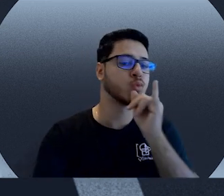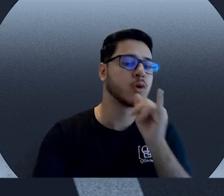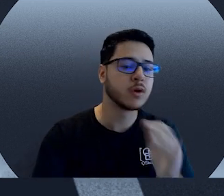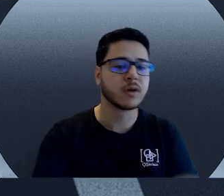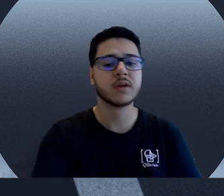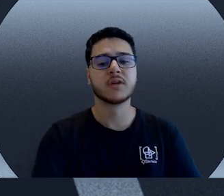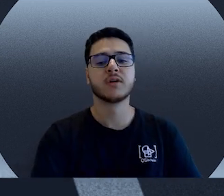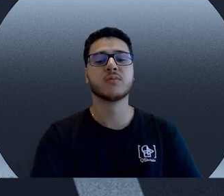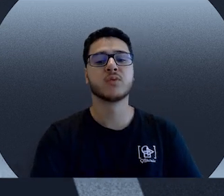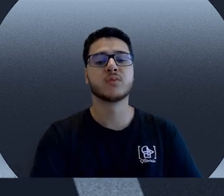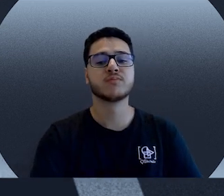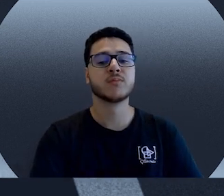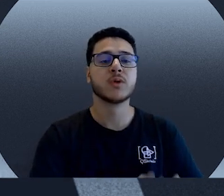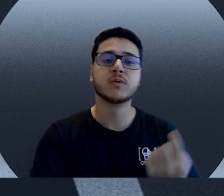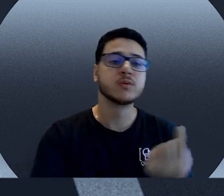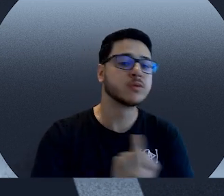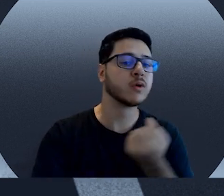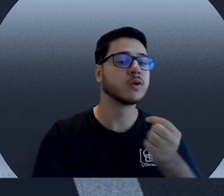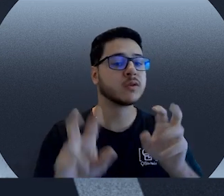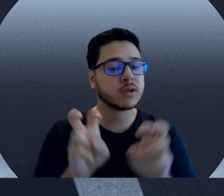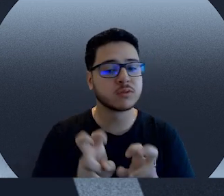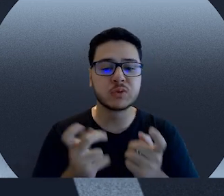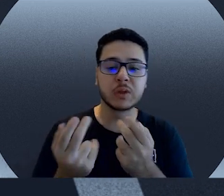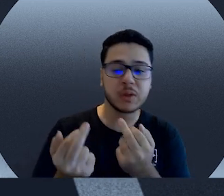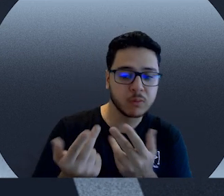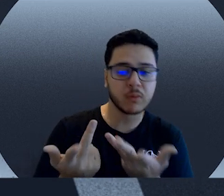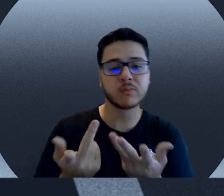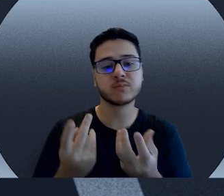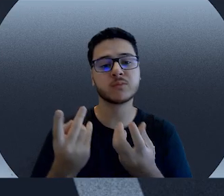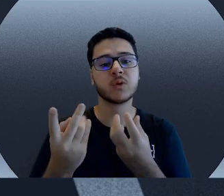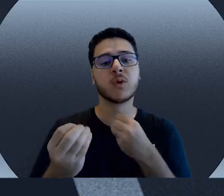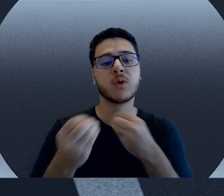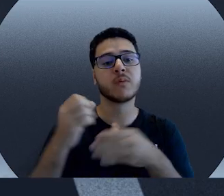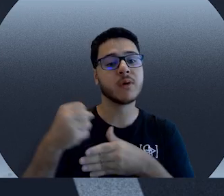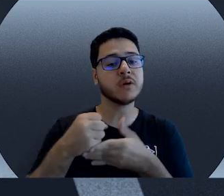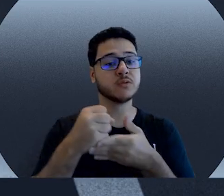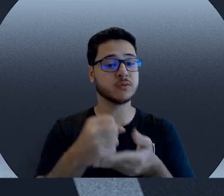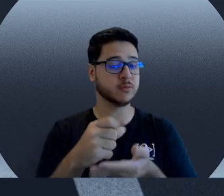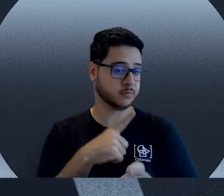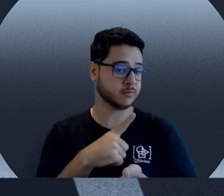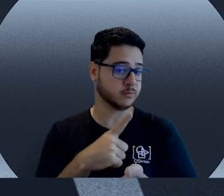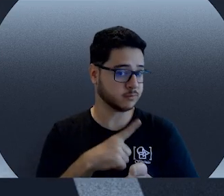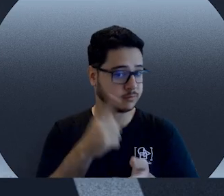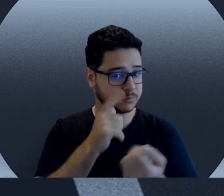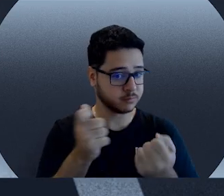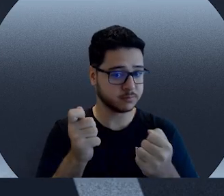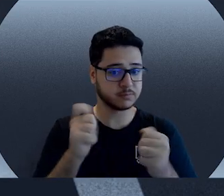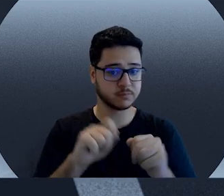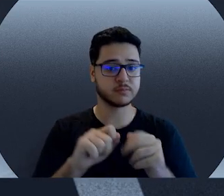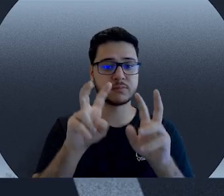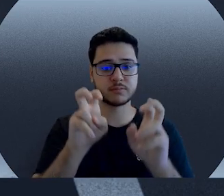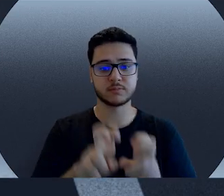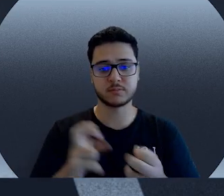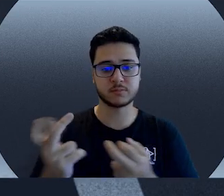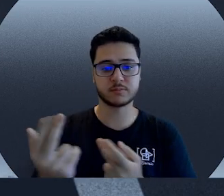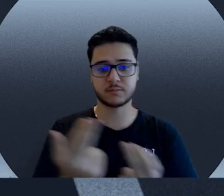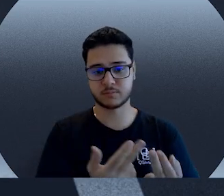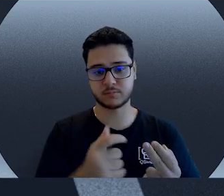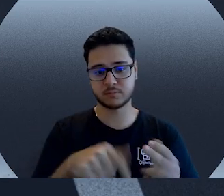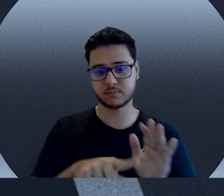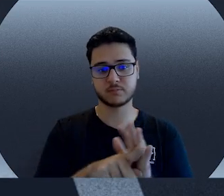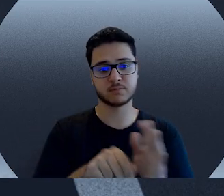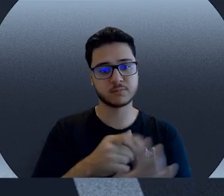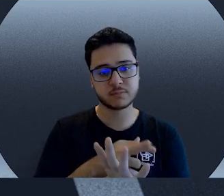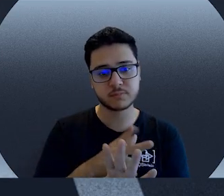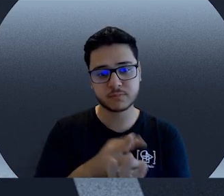gente tem de abordar o mesmo assunto? Quantos suportes eu tenho para abordar o mesmo assunto? Aqui nessa diversidade de